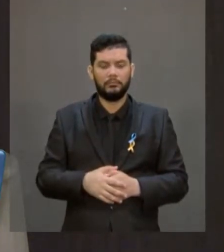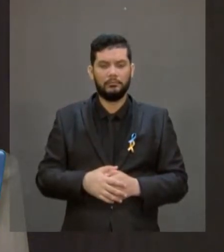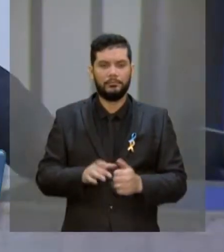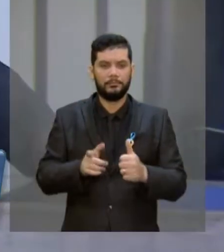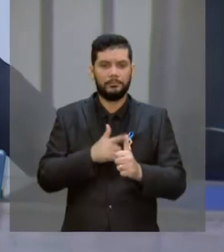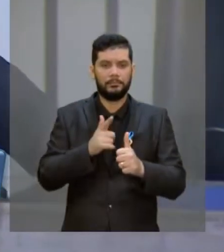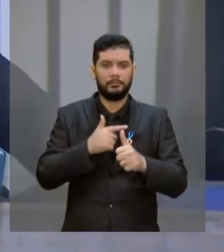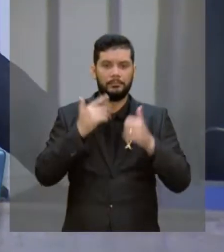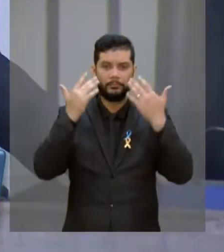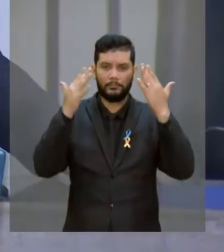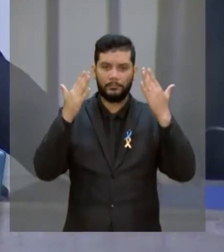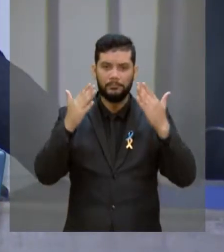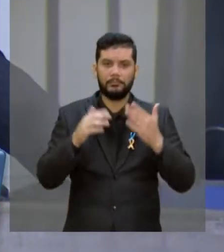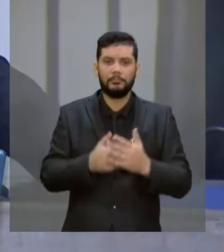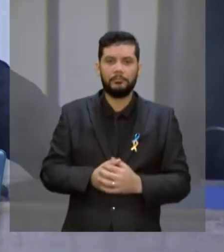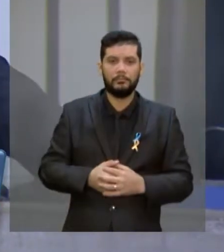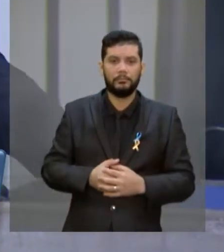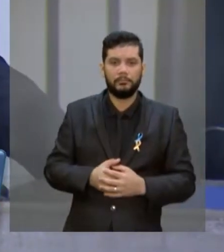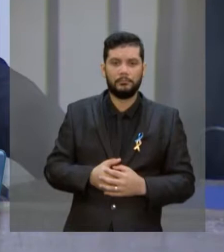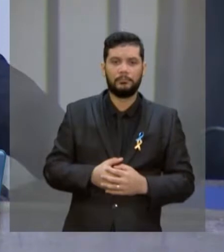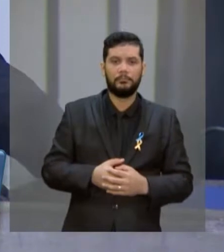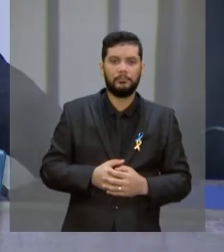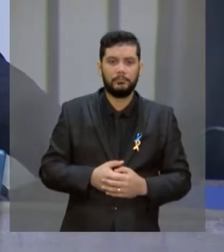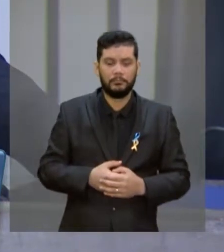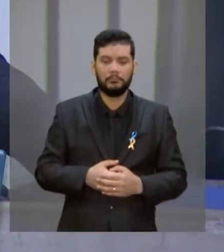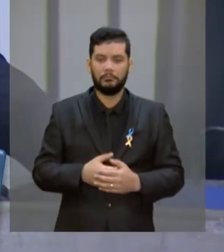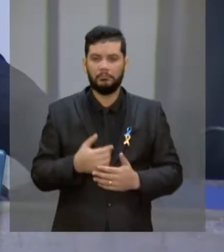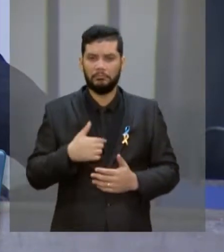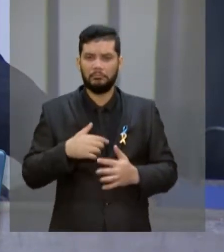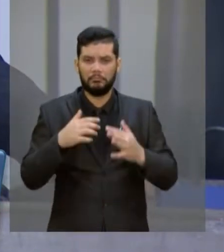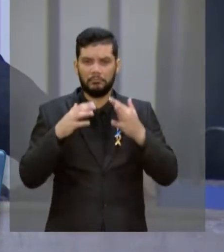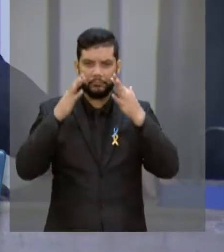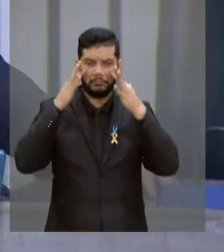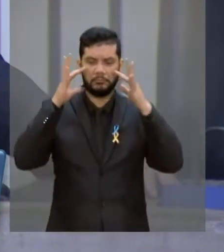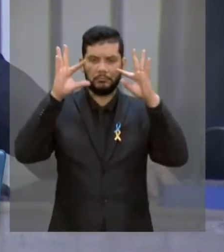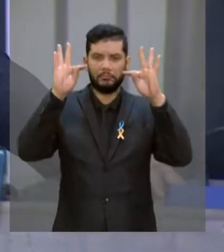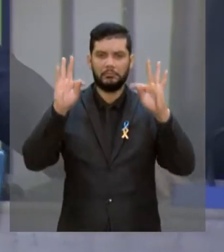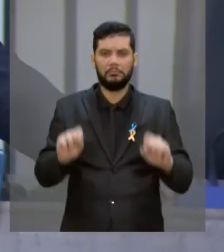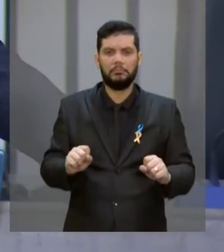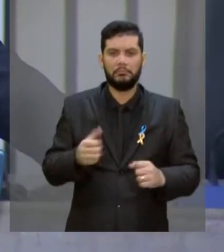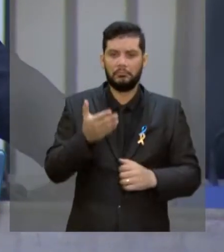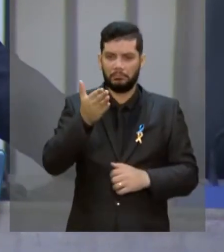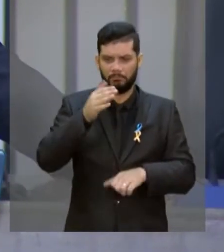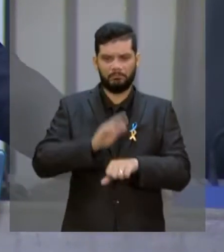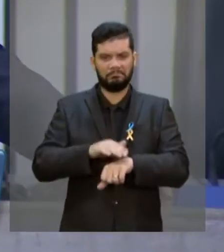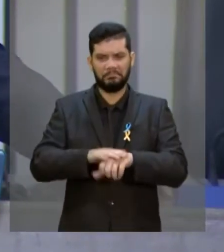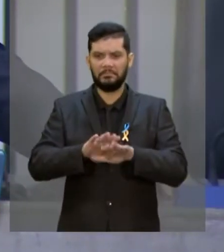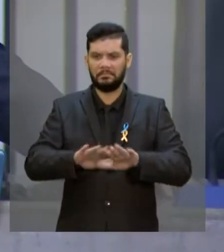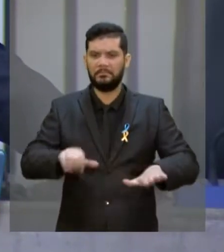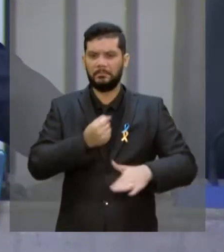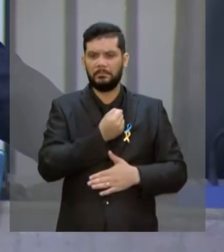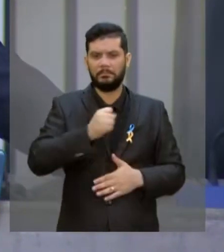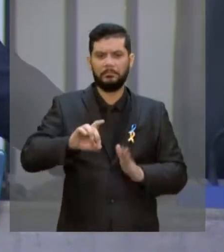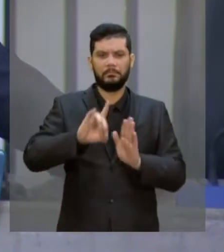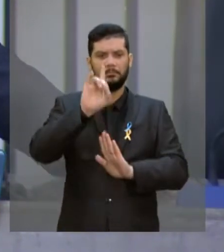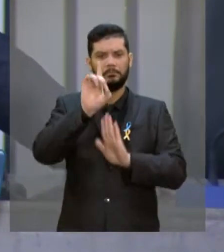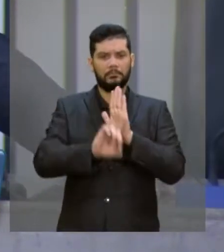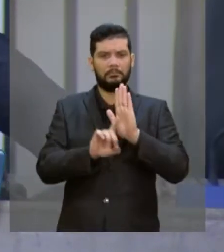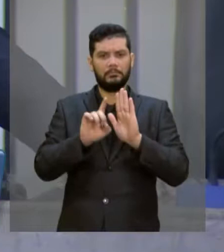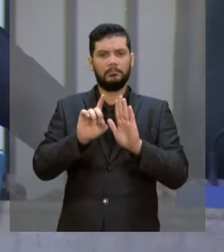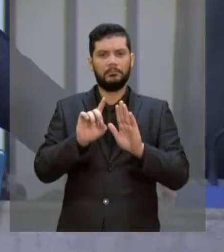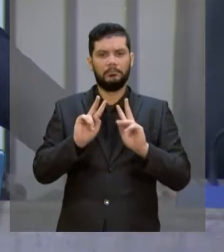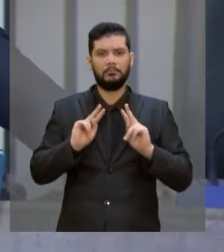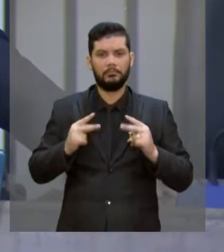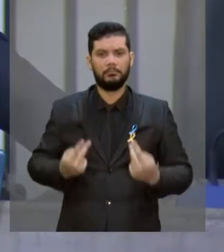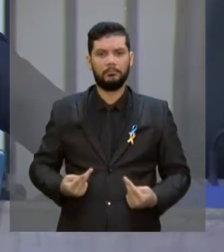né? Sou testemunho da dignidade de Vossa Excelência de trazer os direitos humanos para as instituições policiais. Aí eu